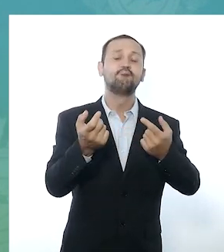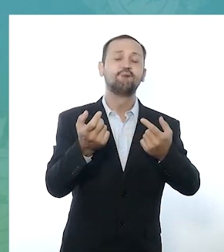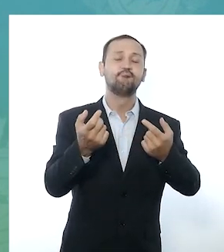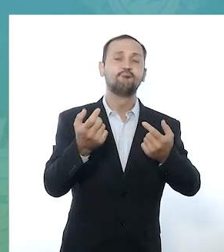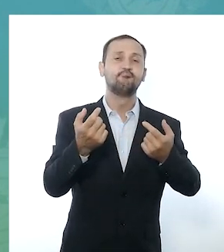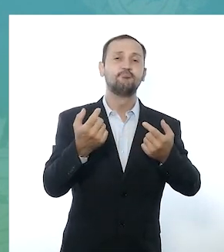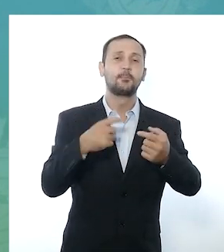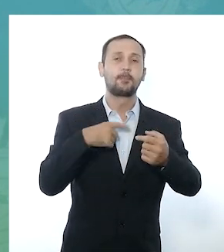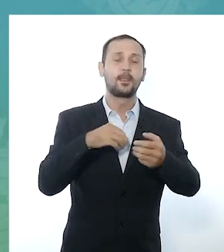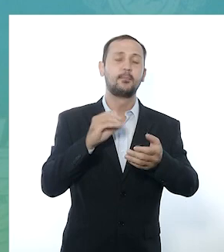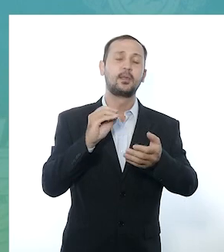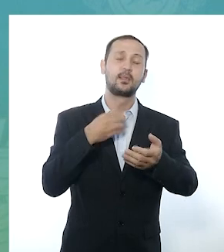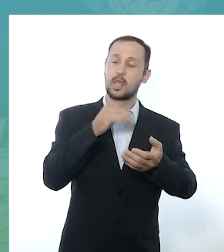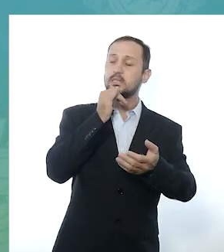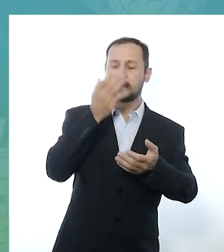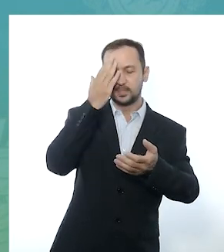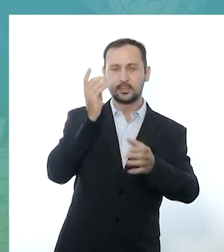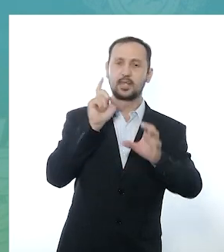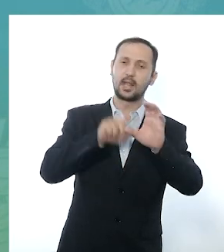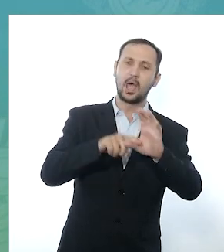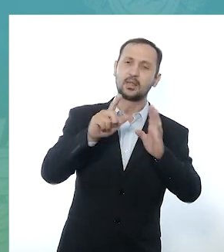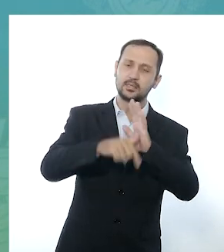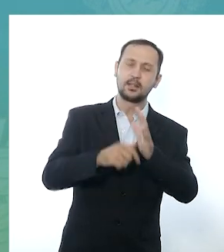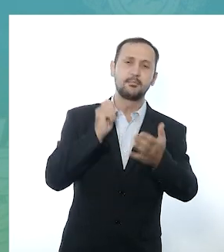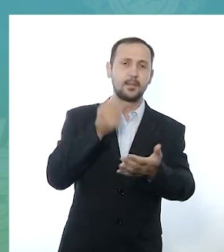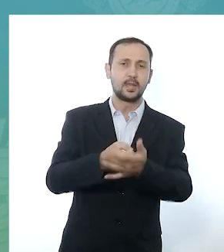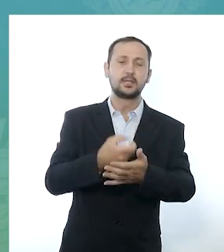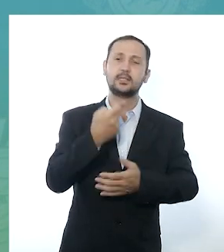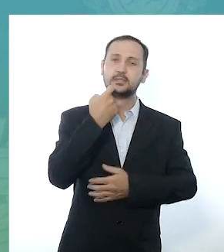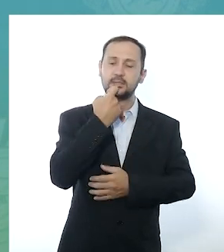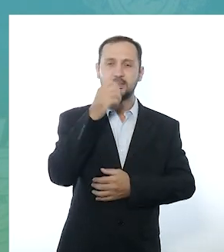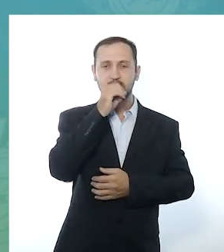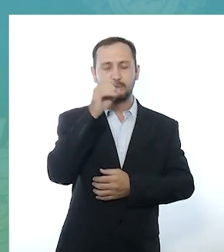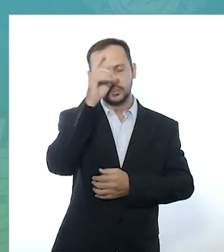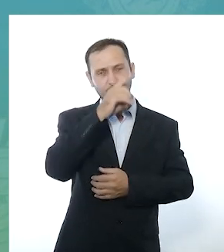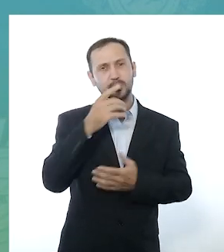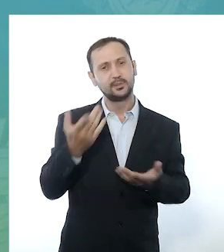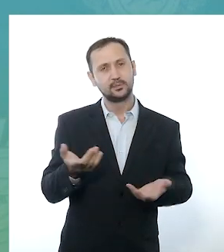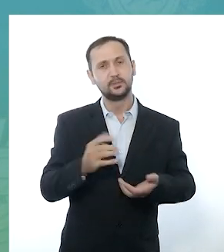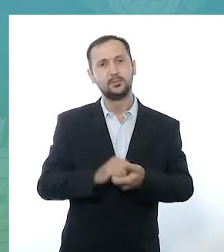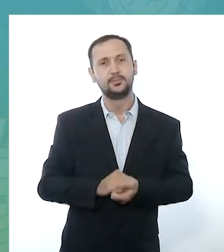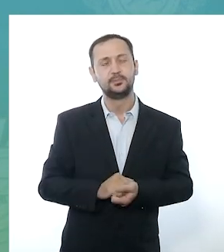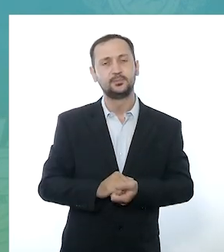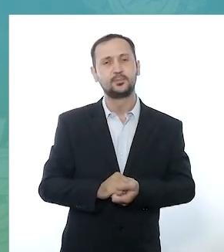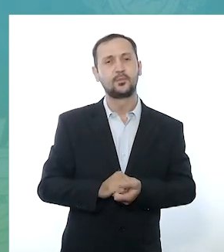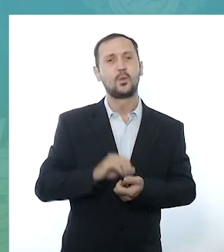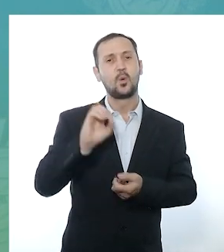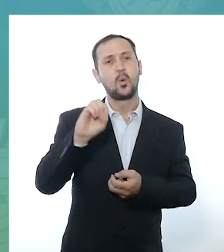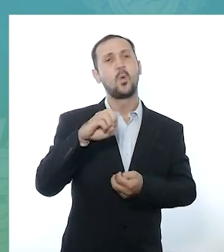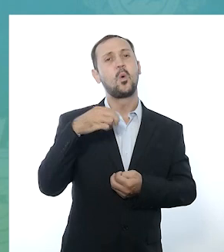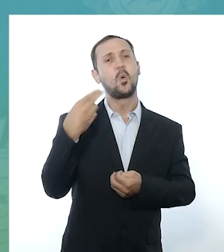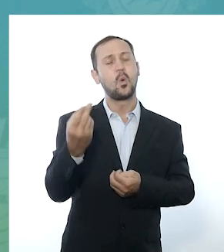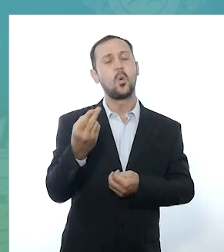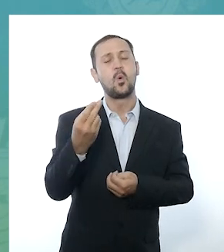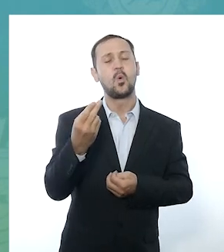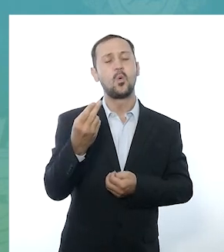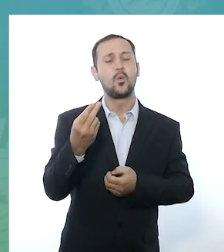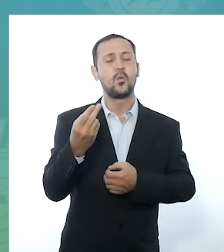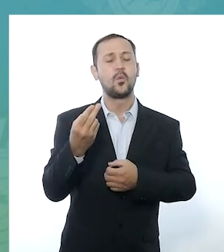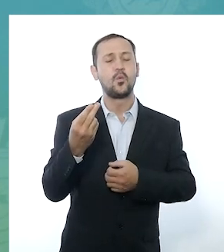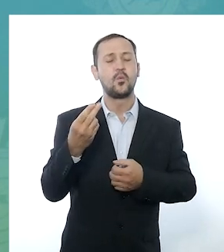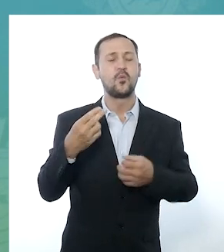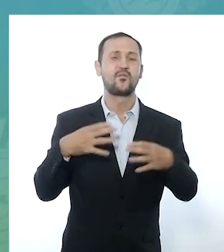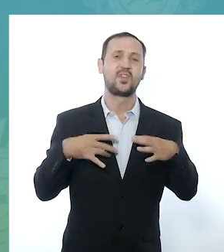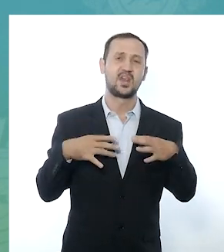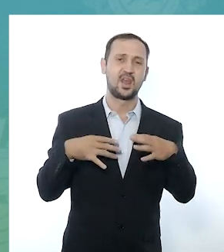falta de pagamento ou mora nas sextas-feiras e sábado e domingo ou feriado que